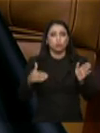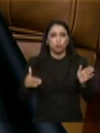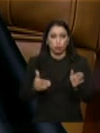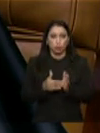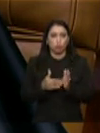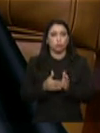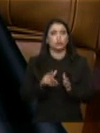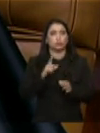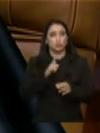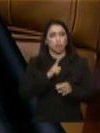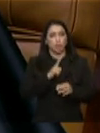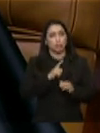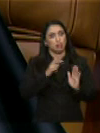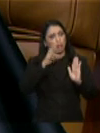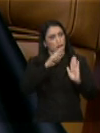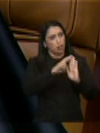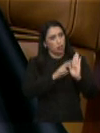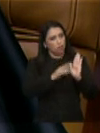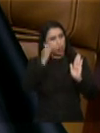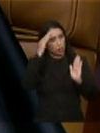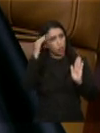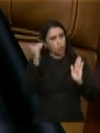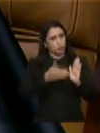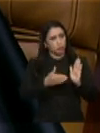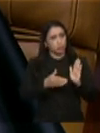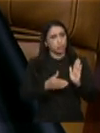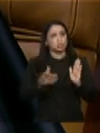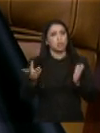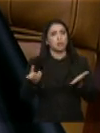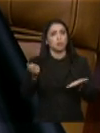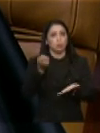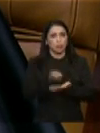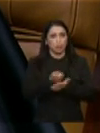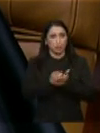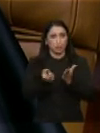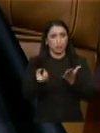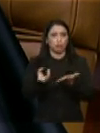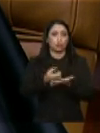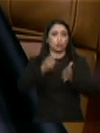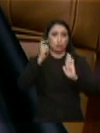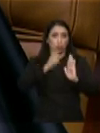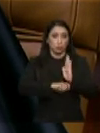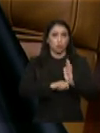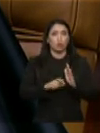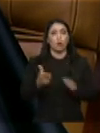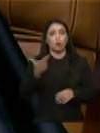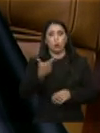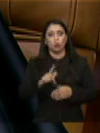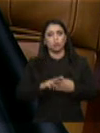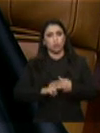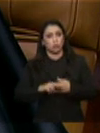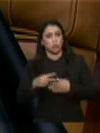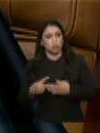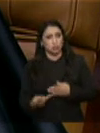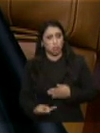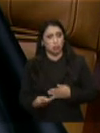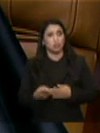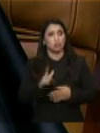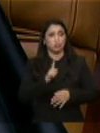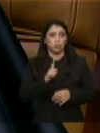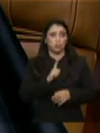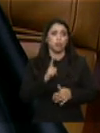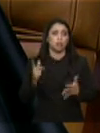tributo, criando-se, na realidade, mais uma modulação de efeitos prospectivos a ser aplicada